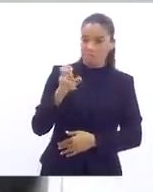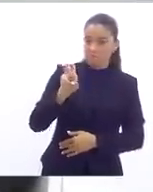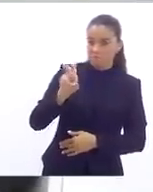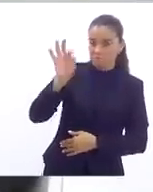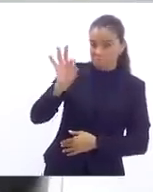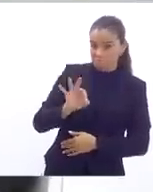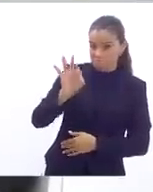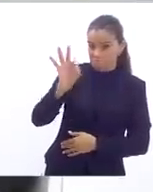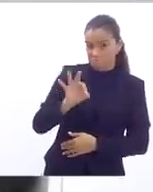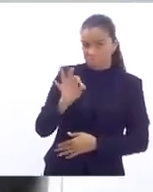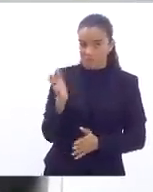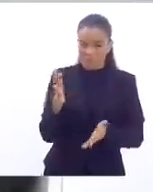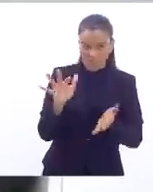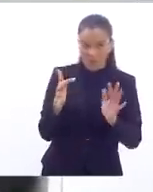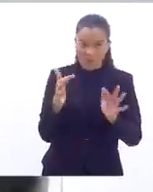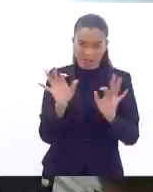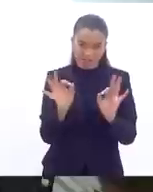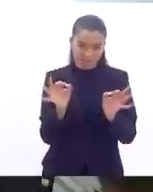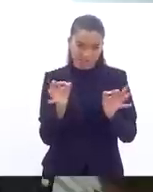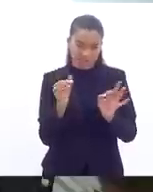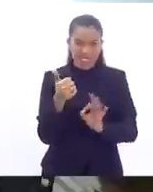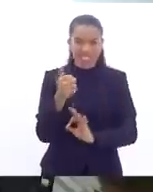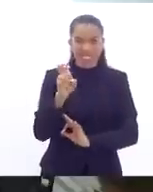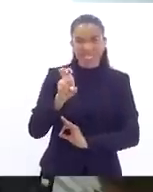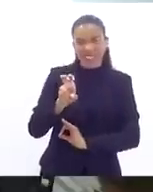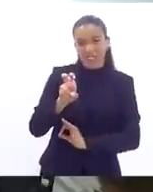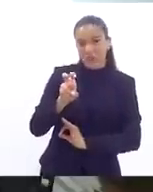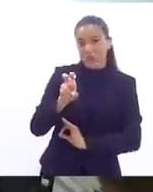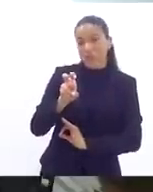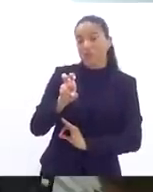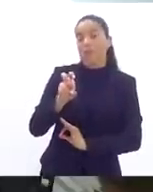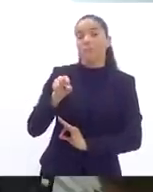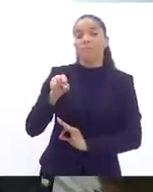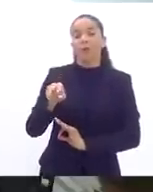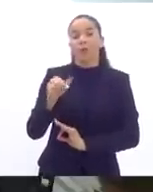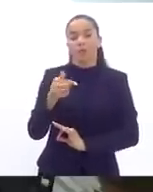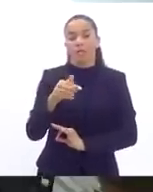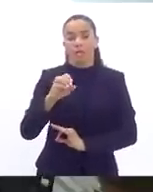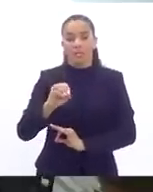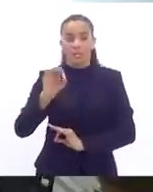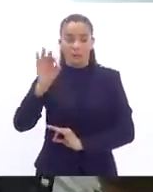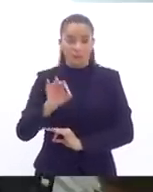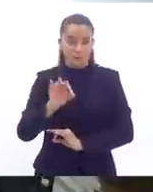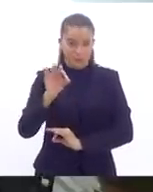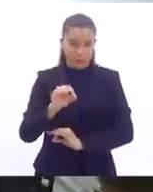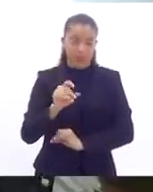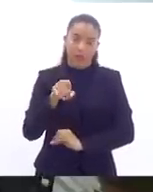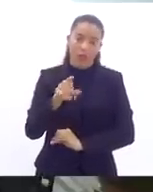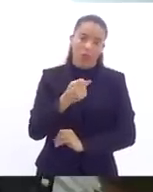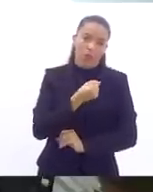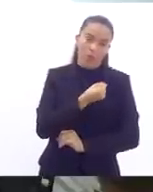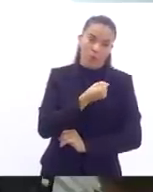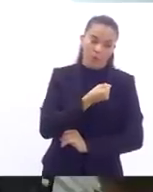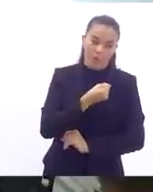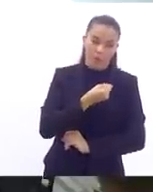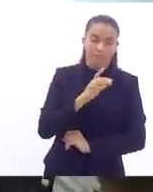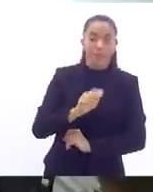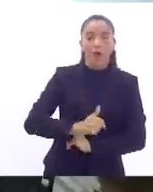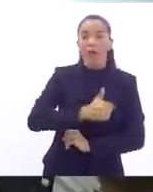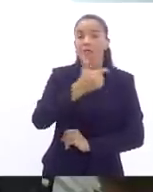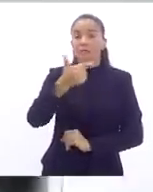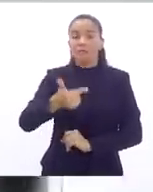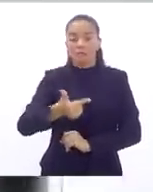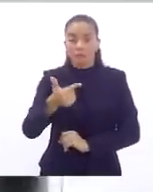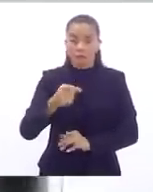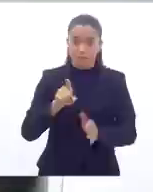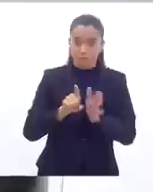20% algo do tipo 15.70%, Então esse é o número tá bom Agora vamos lá para outras